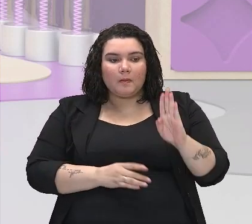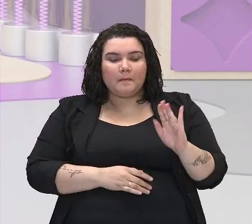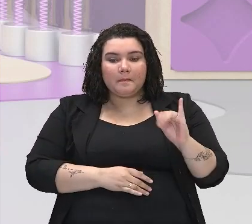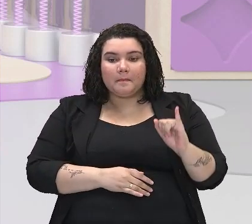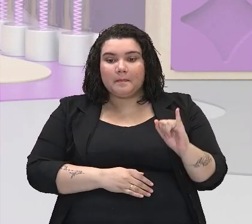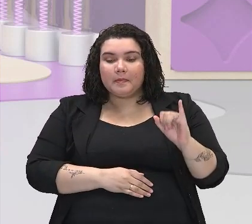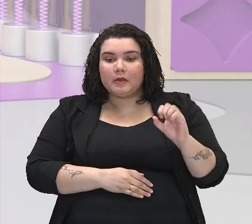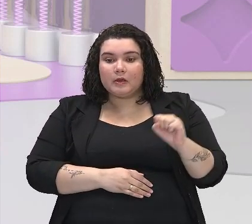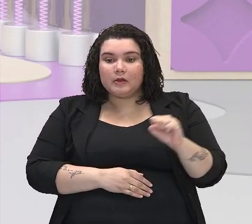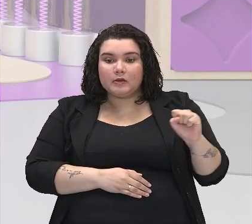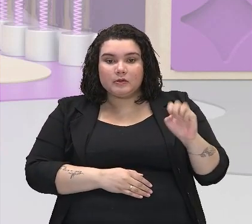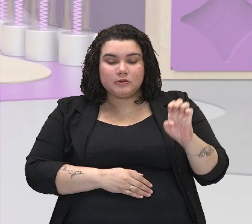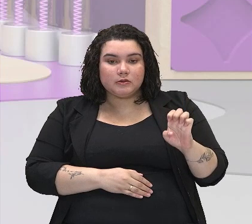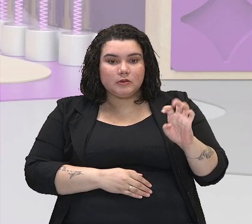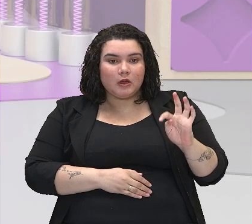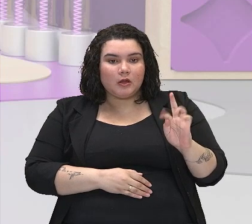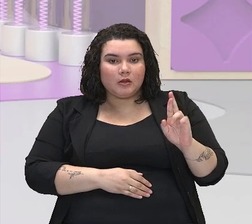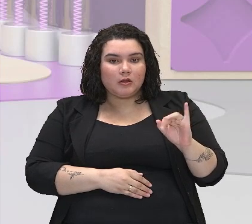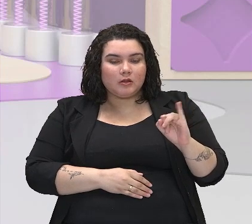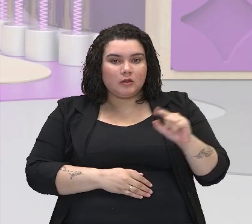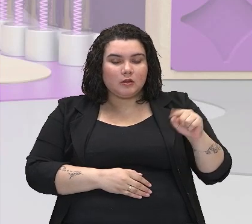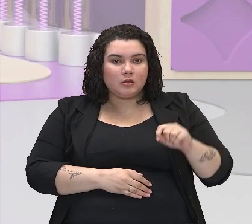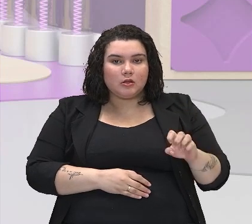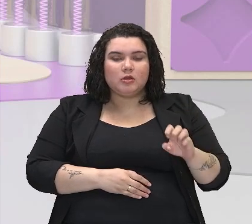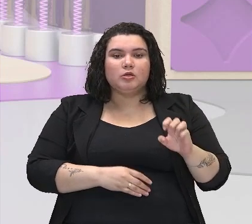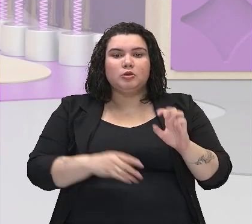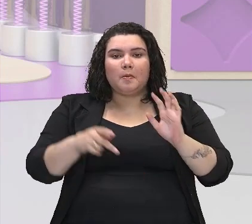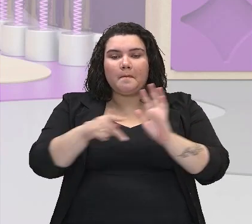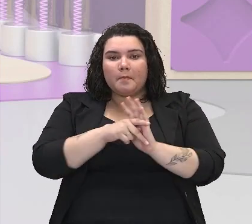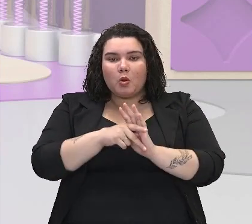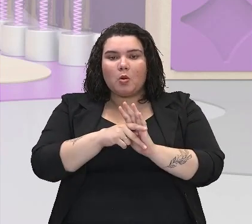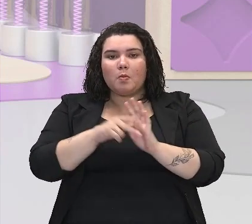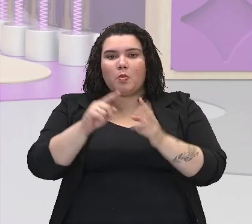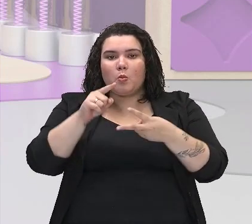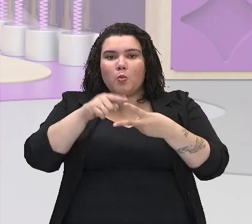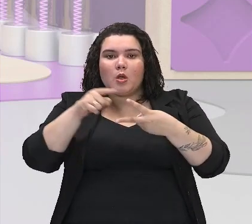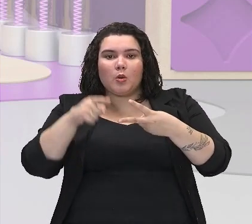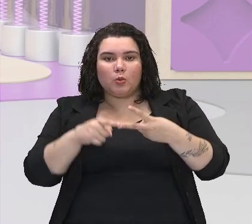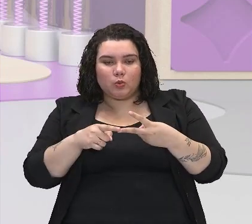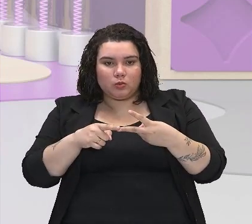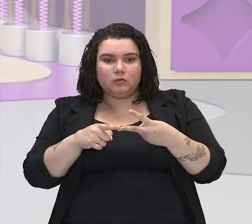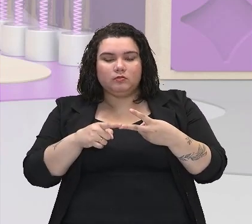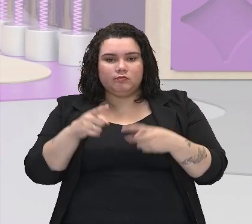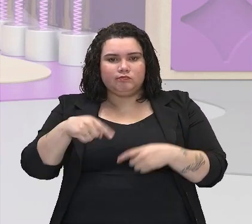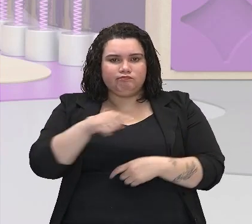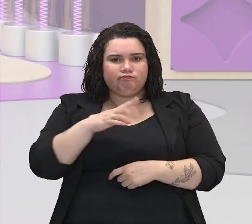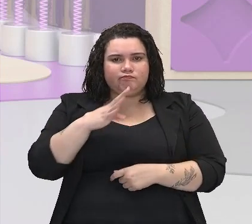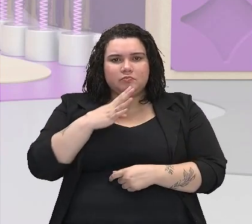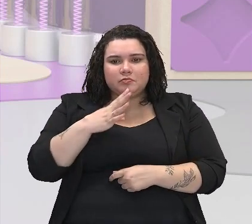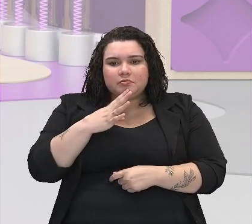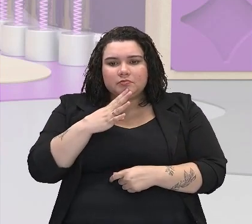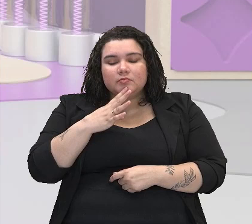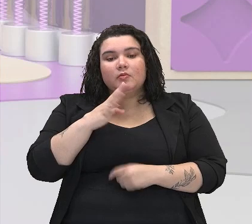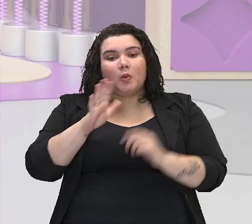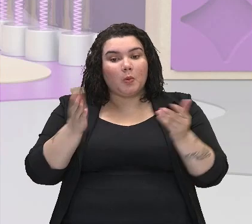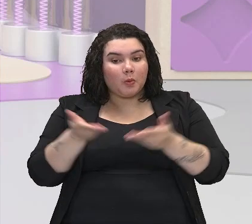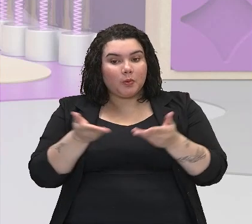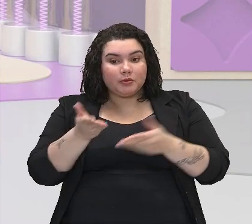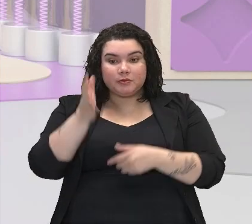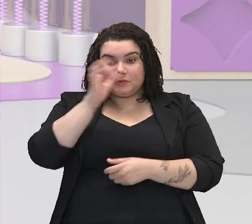bissetriz de um ângulo, né? Esses nomes matemáticos, né? Vocês verão aí na nossa